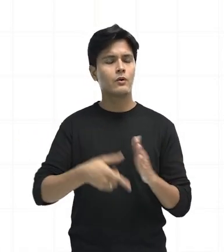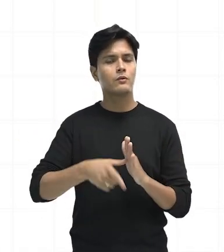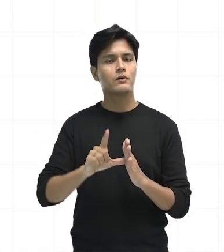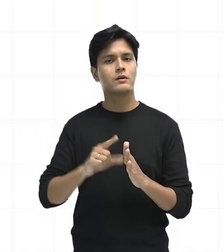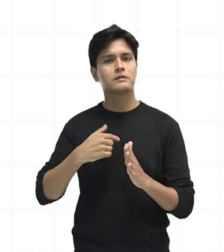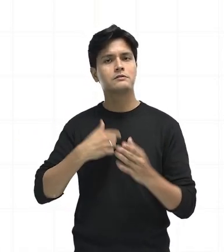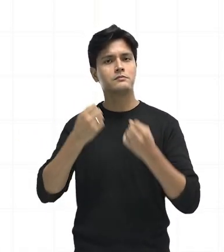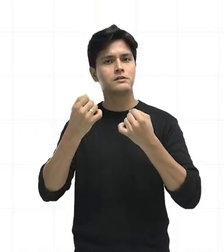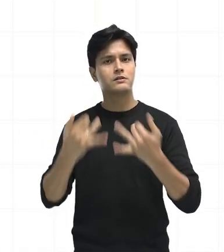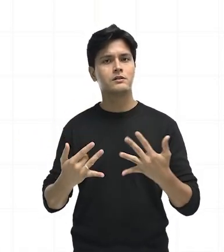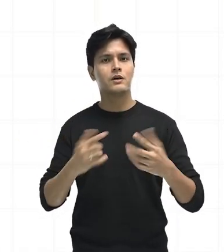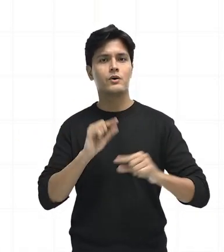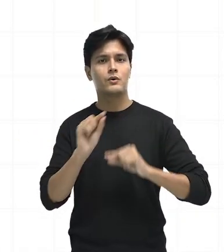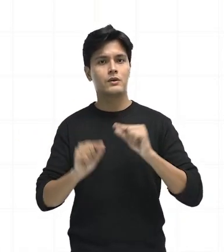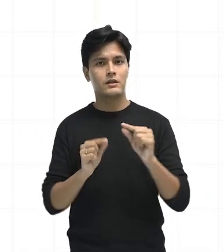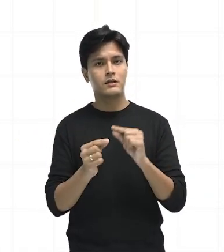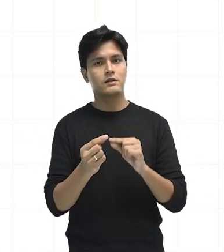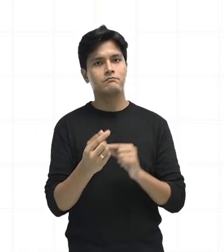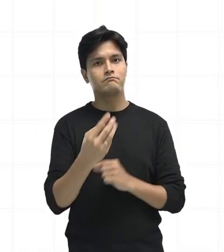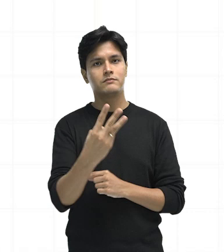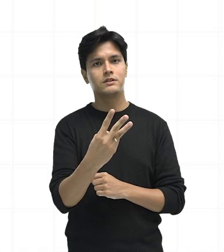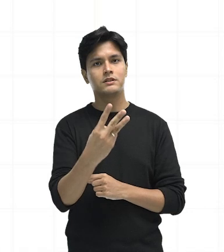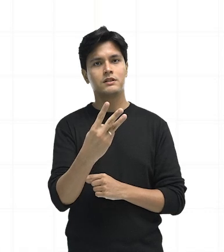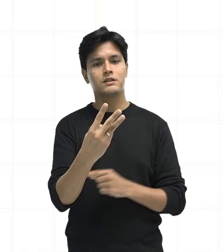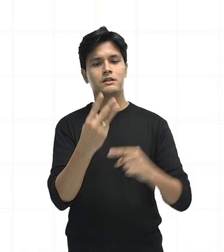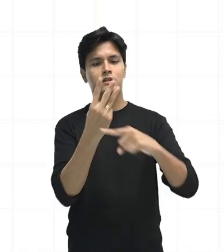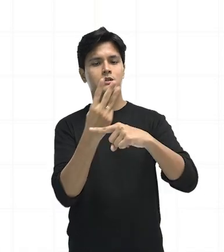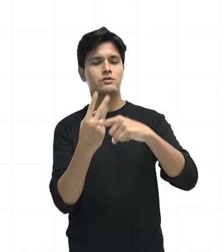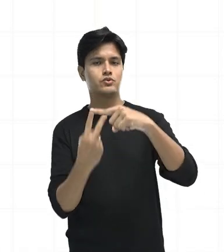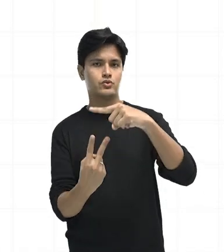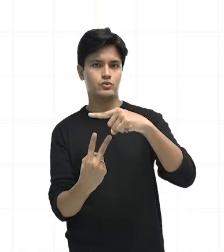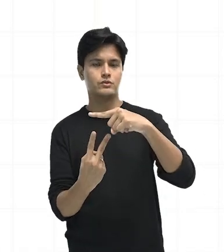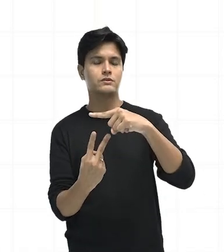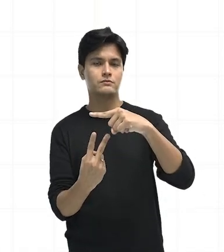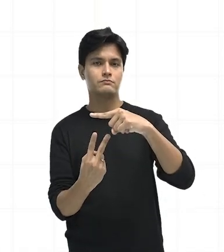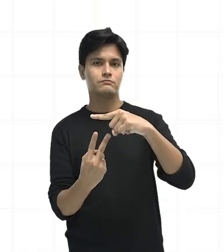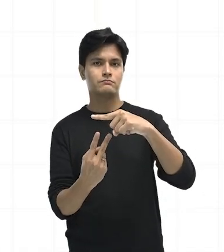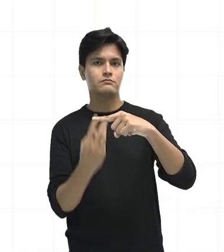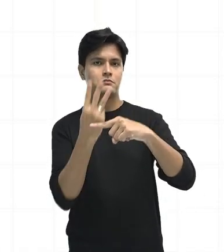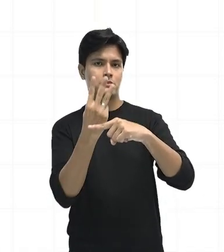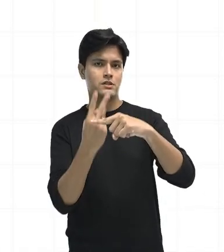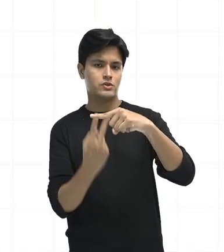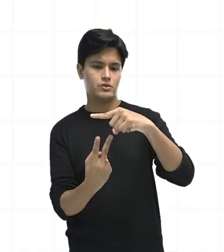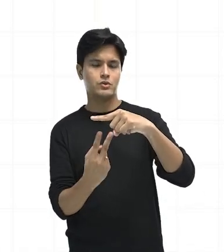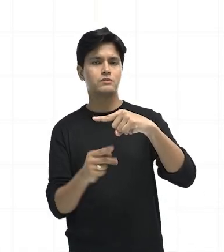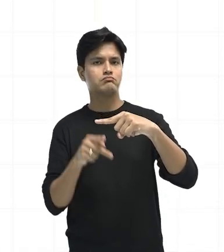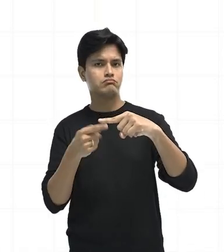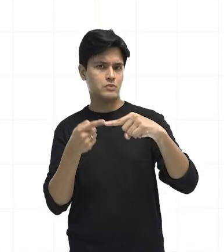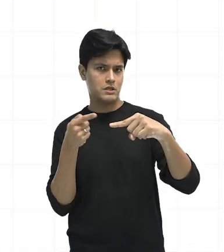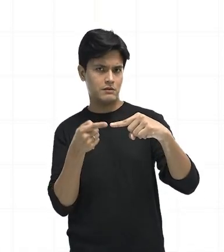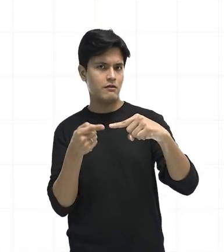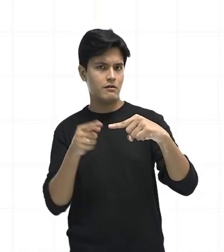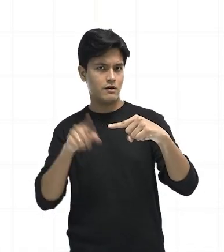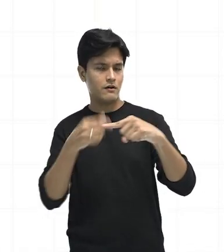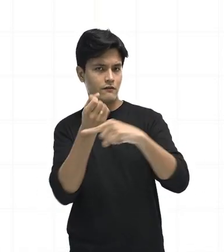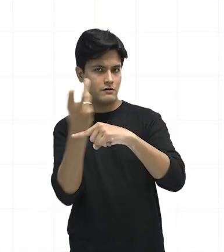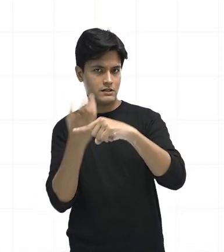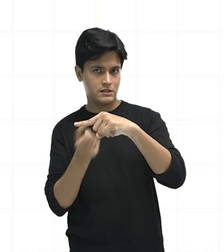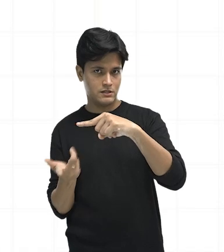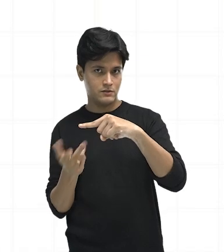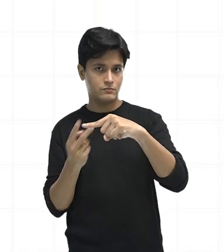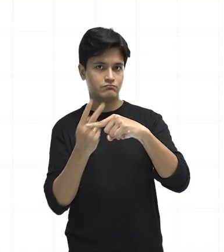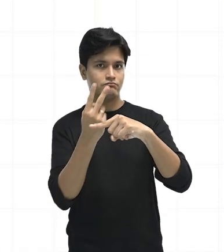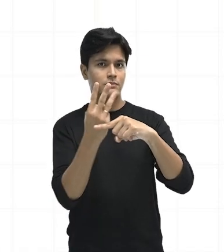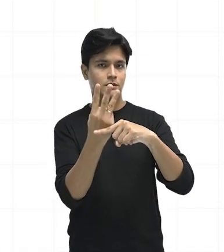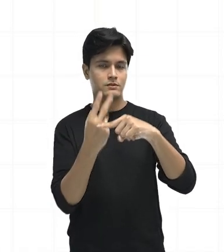aqui, né, de 3 sobre 2. 3 sobre 2 é uma fração, nós já trabalhamos fração, e nós sabemos